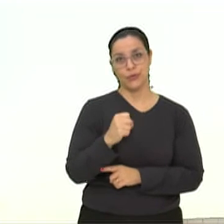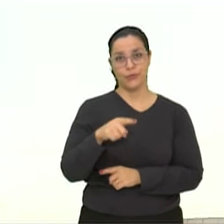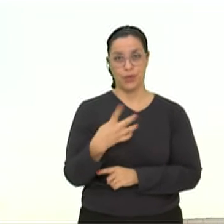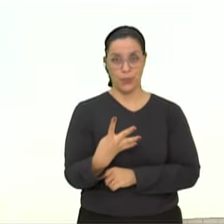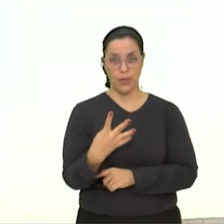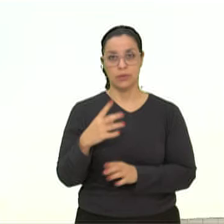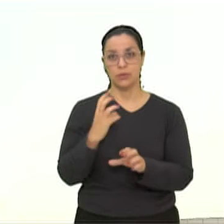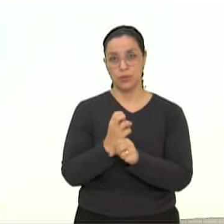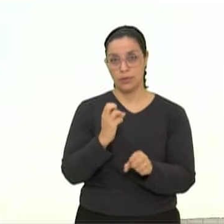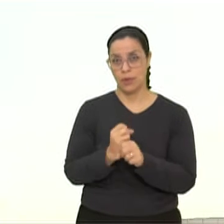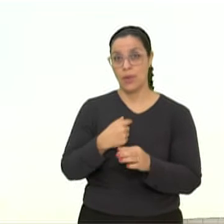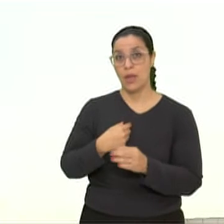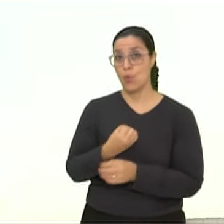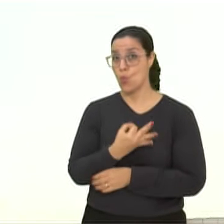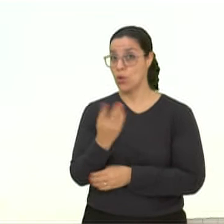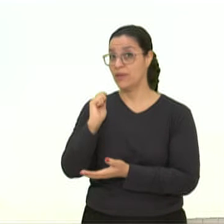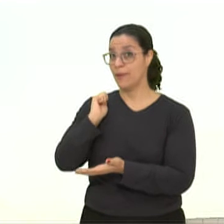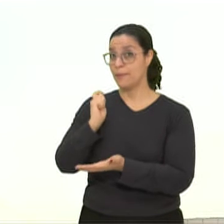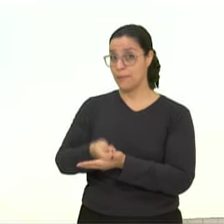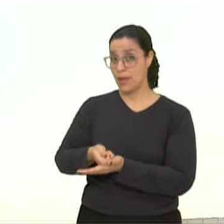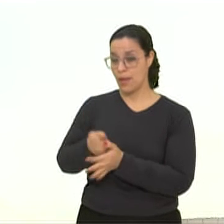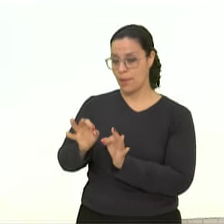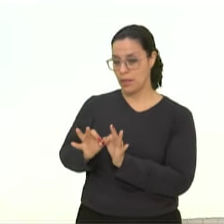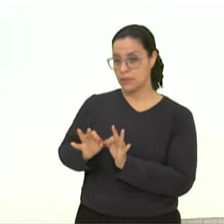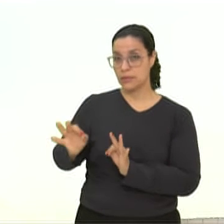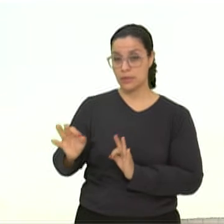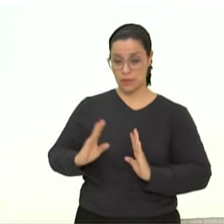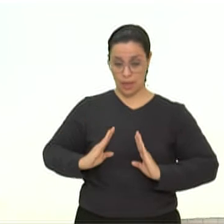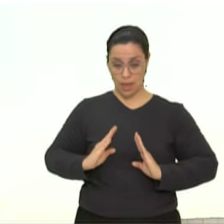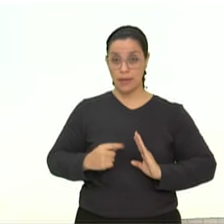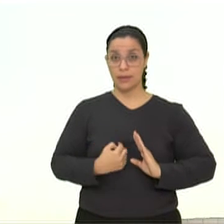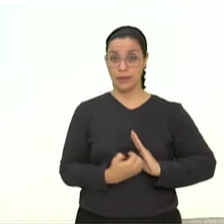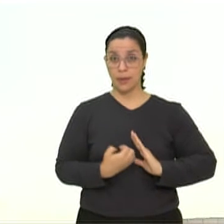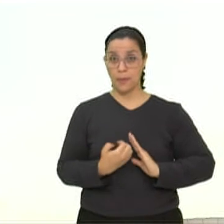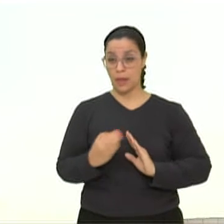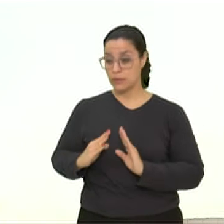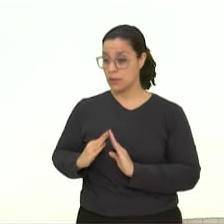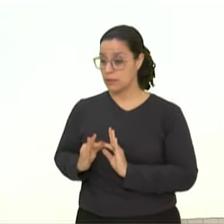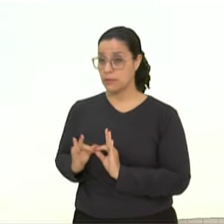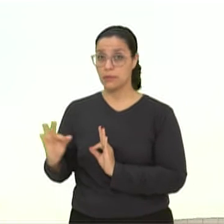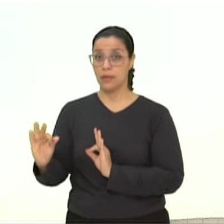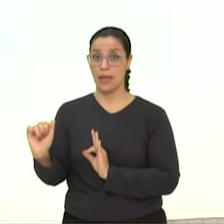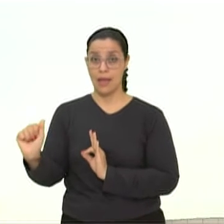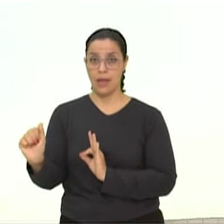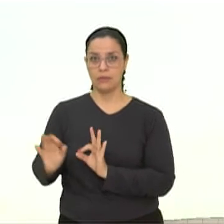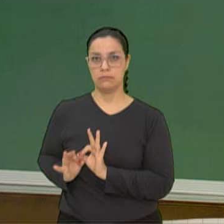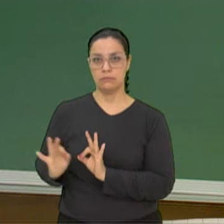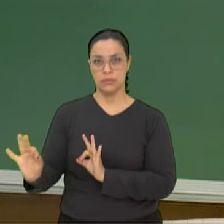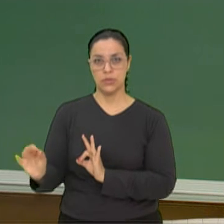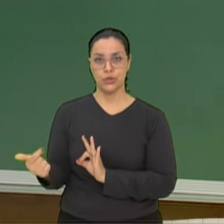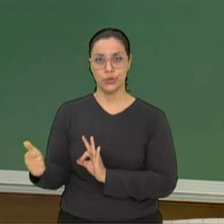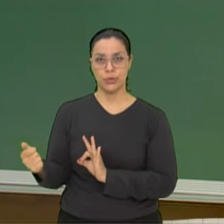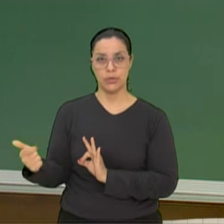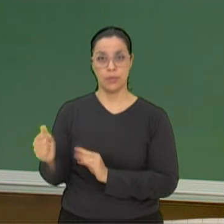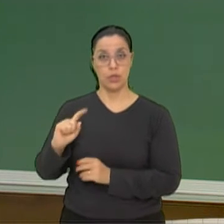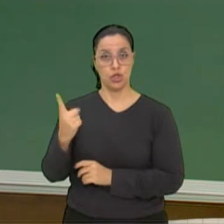que é isso daqui? É a quantidade que ela paga para ir até o cliente A, ok? Então ela paga R$